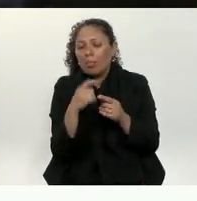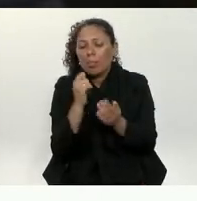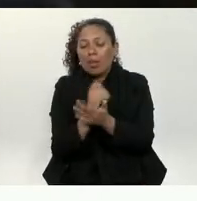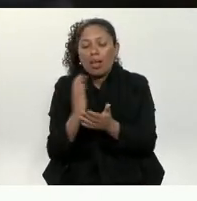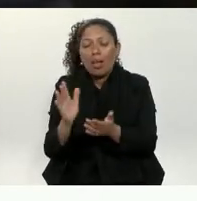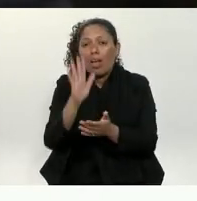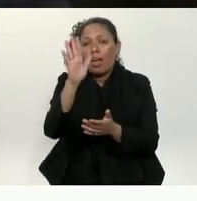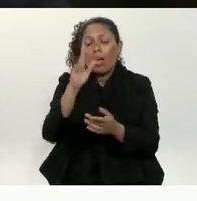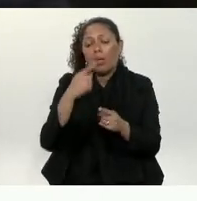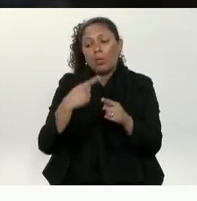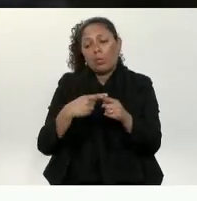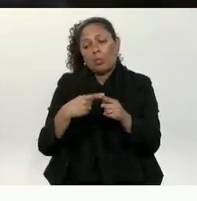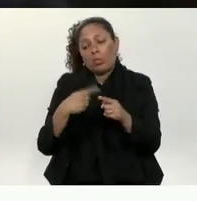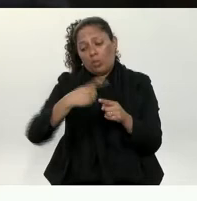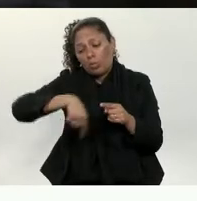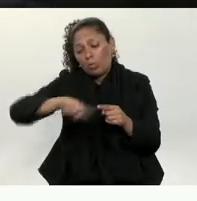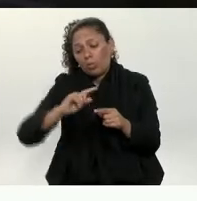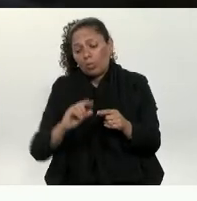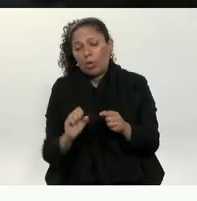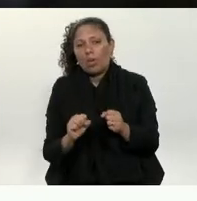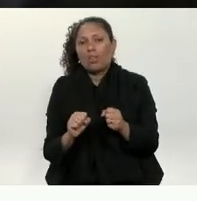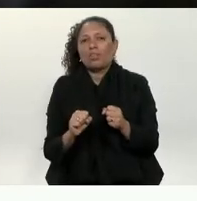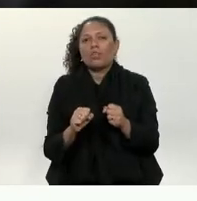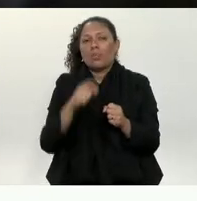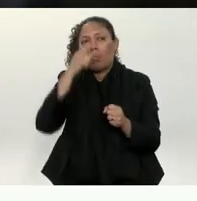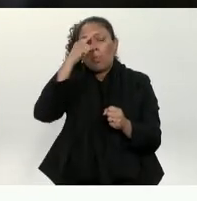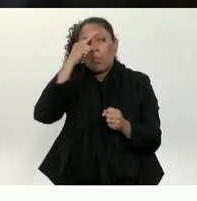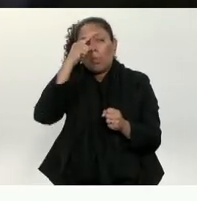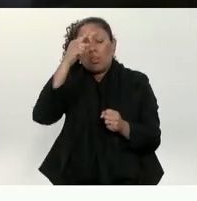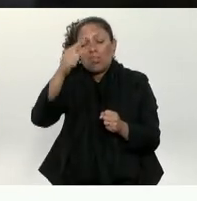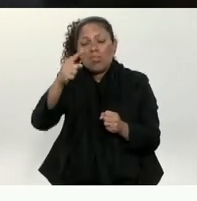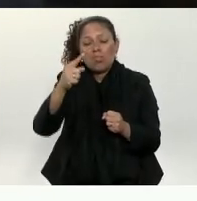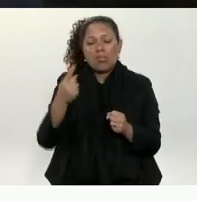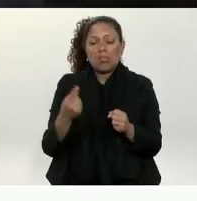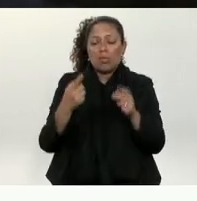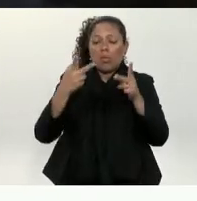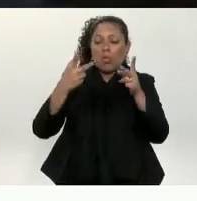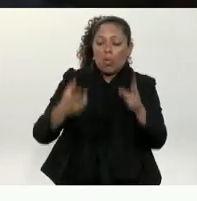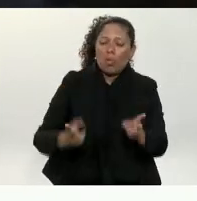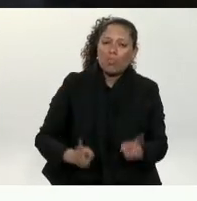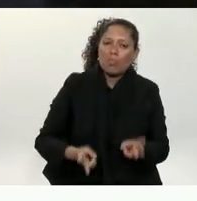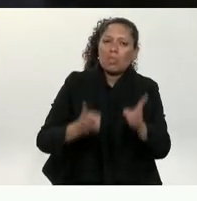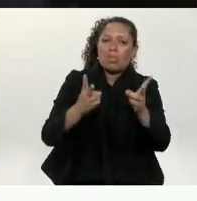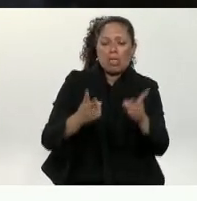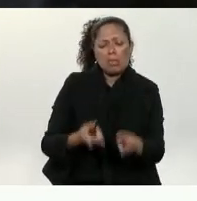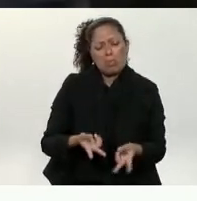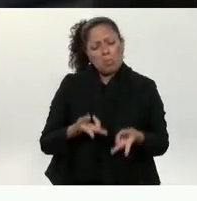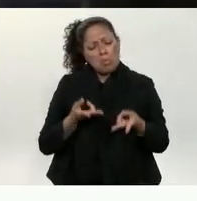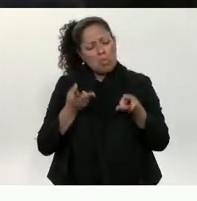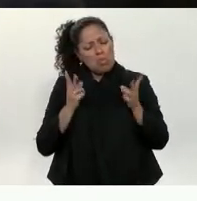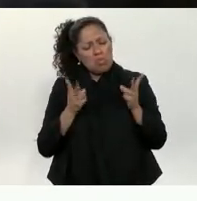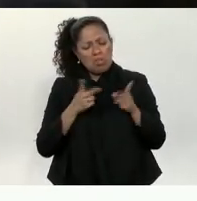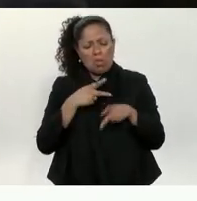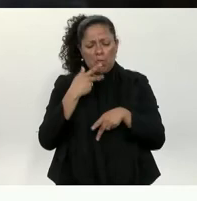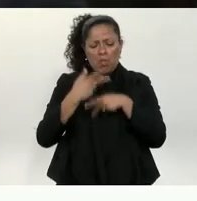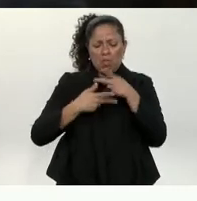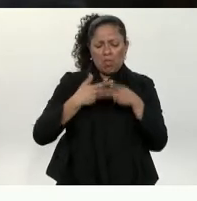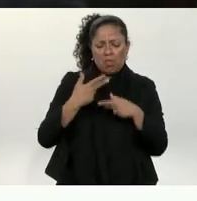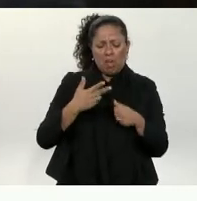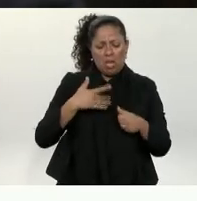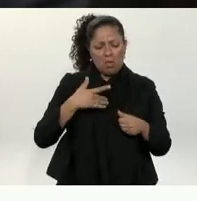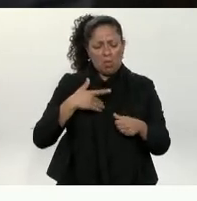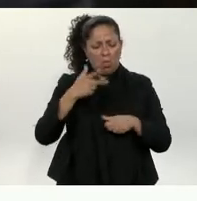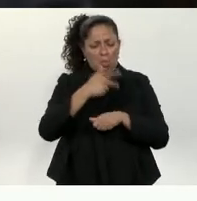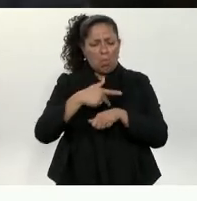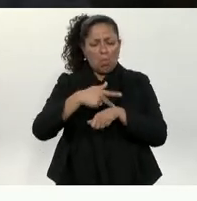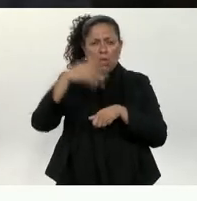estrutura confortável nos modelos que já existem. E sempre com o discurso que é um orgulho para o Brasil,